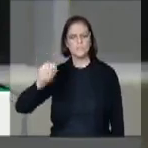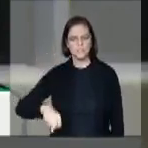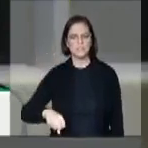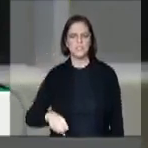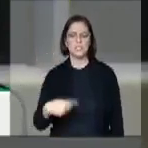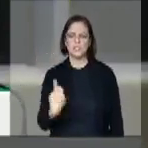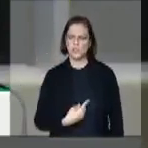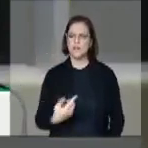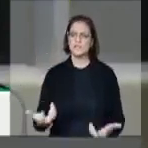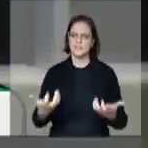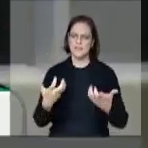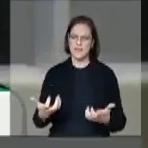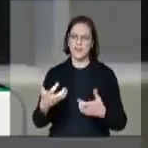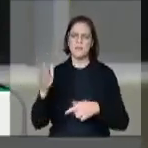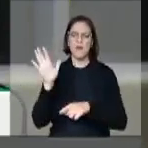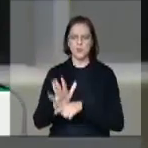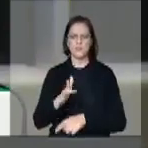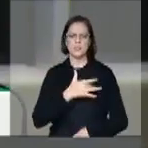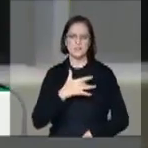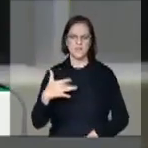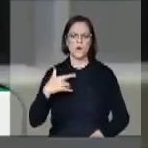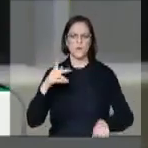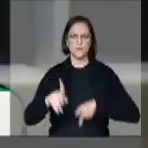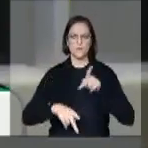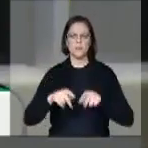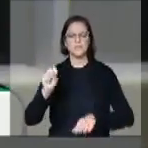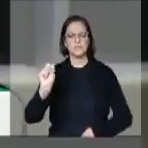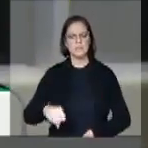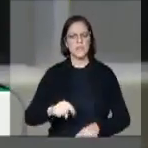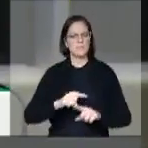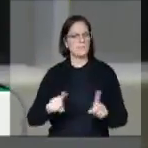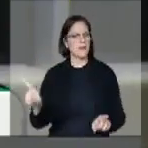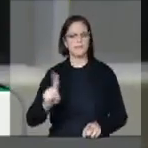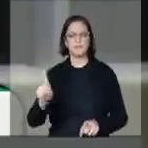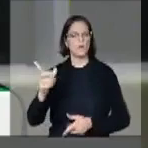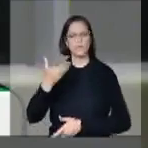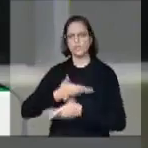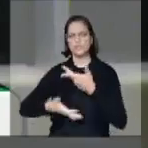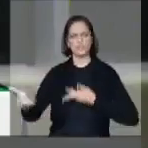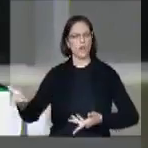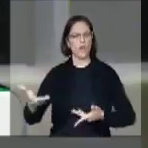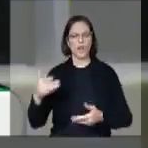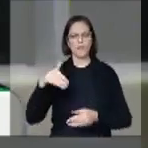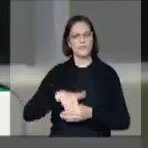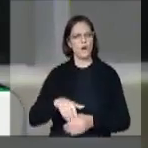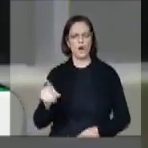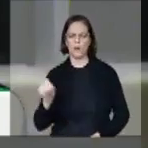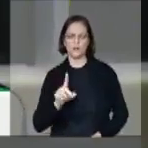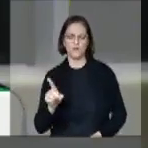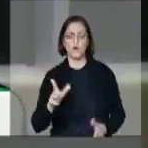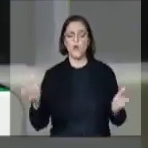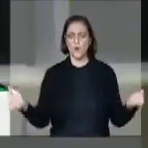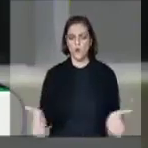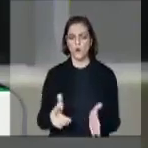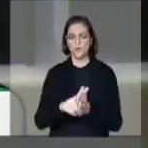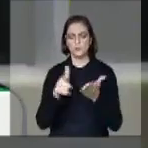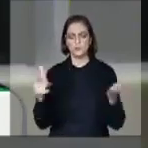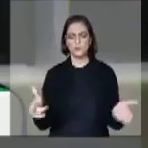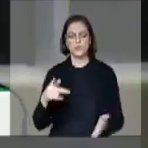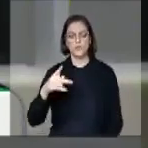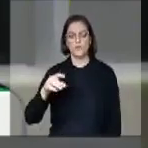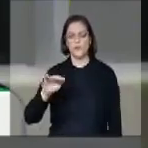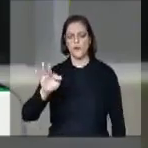nas pessoas, mas não para comprar voto, não para garantir reforma da Previdência dessa maneira. Está aqui a Folha de São Paulo de hoje. Mais